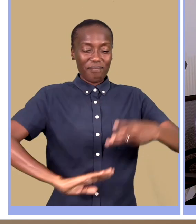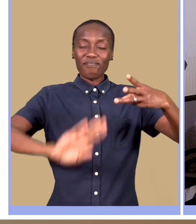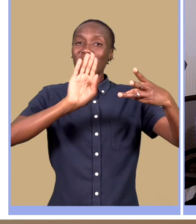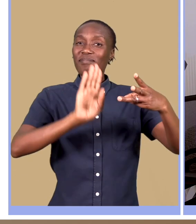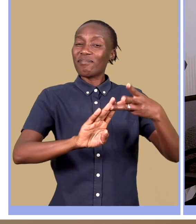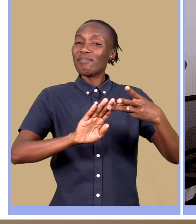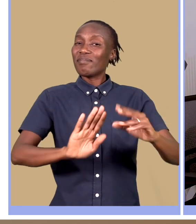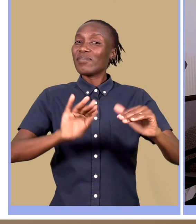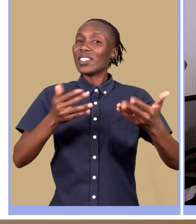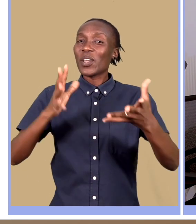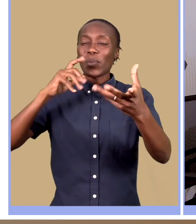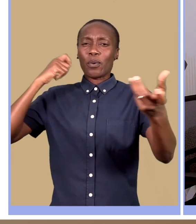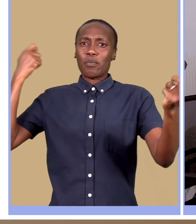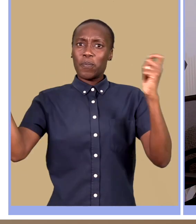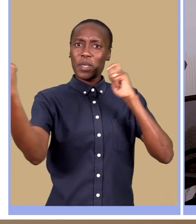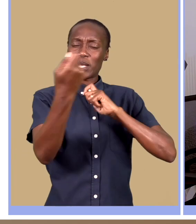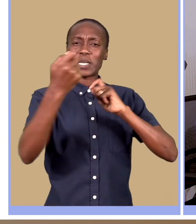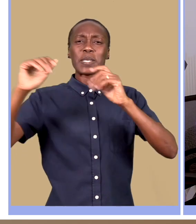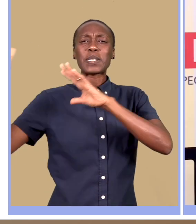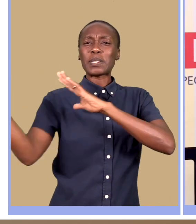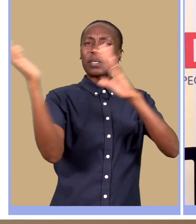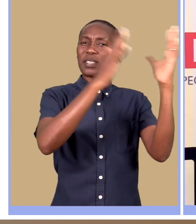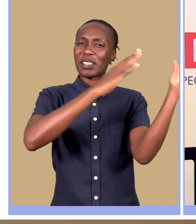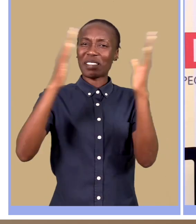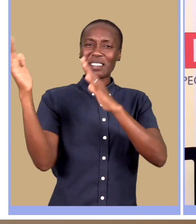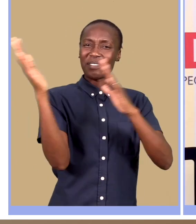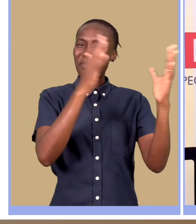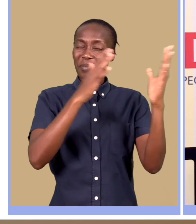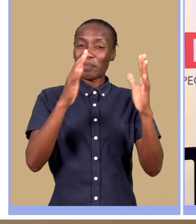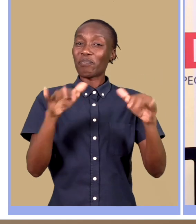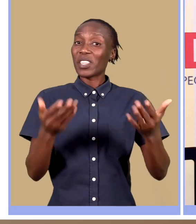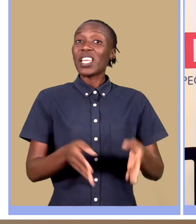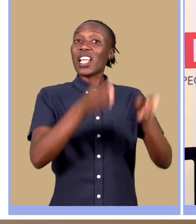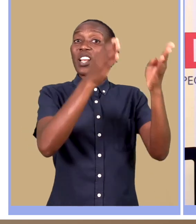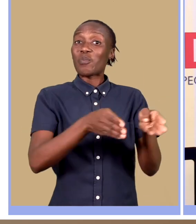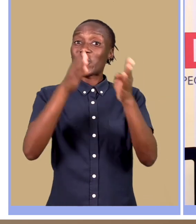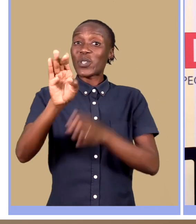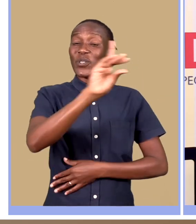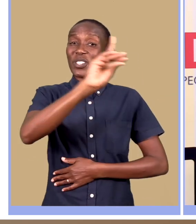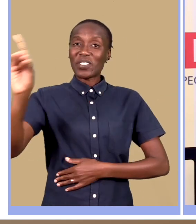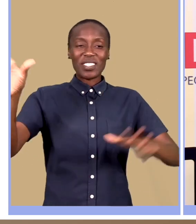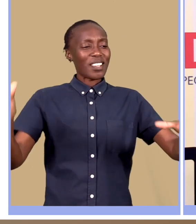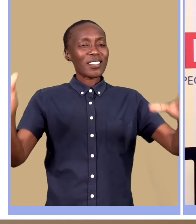também das mudanças climáticas face a pessoas com